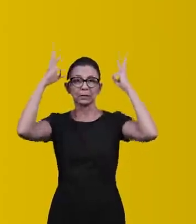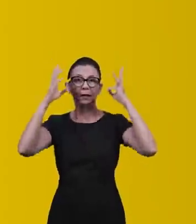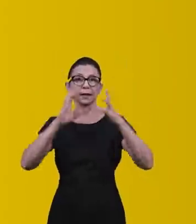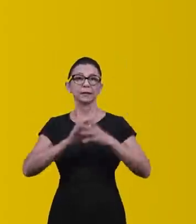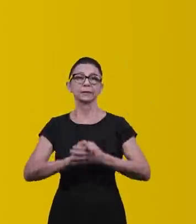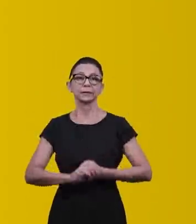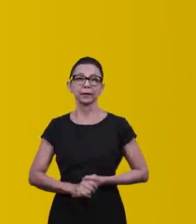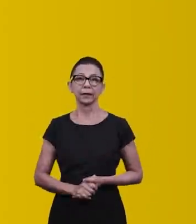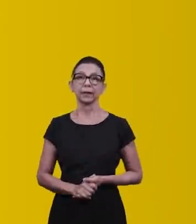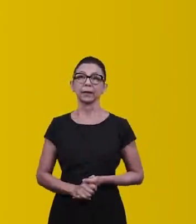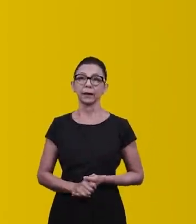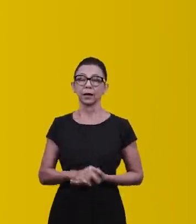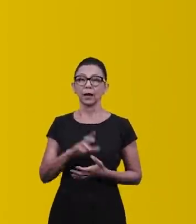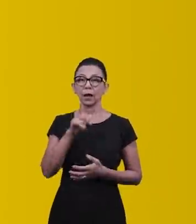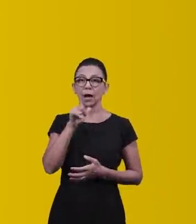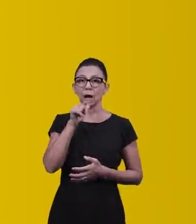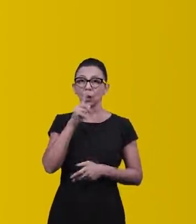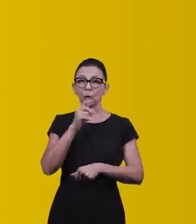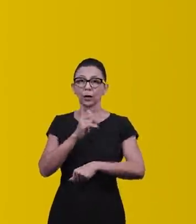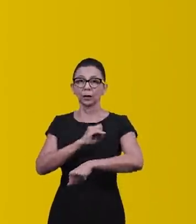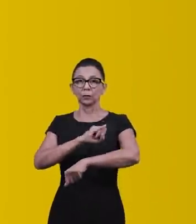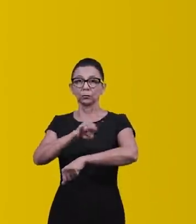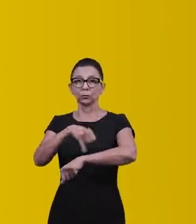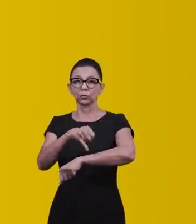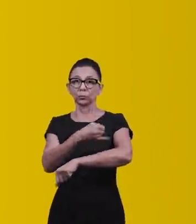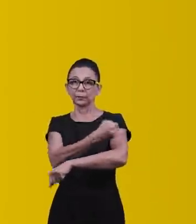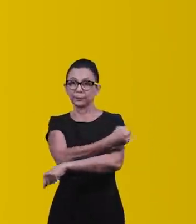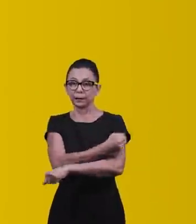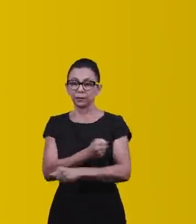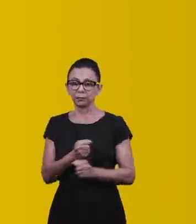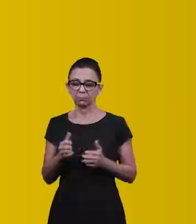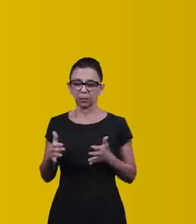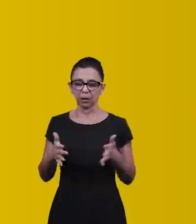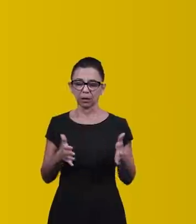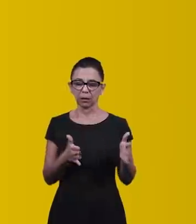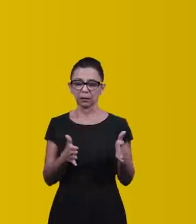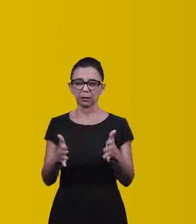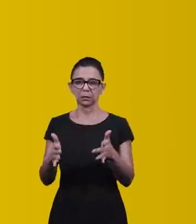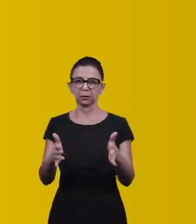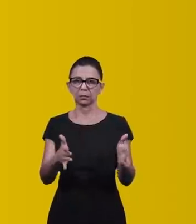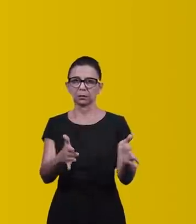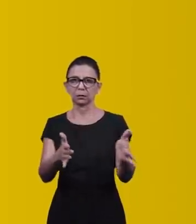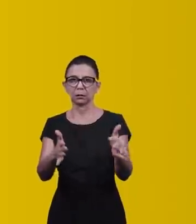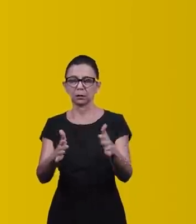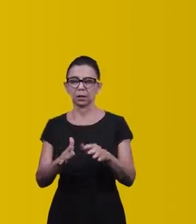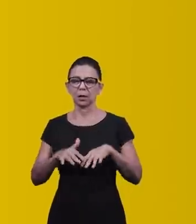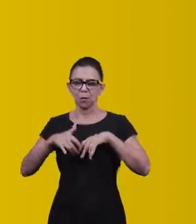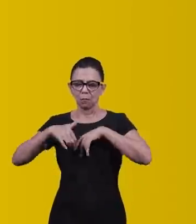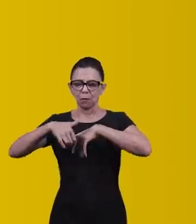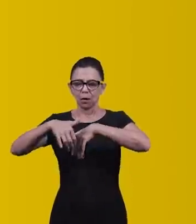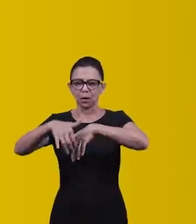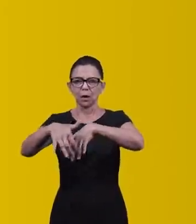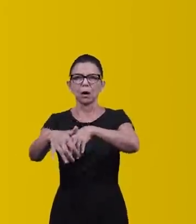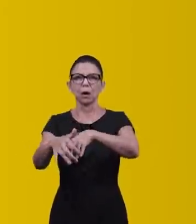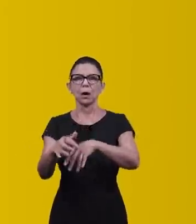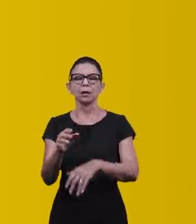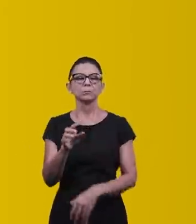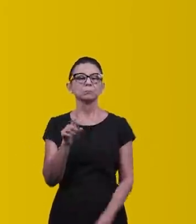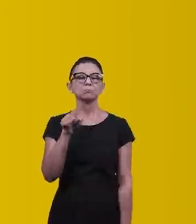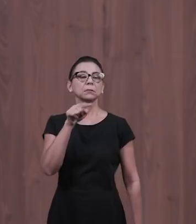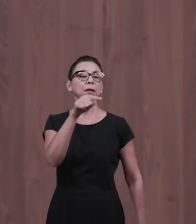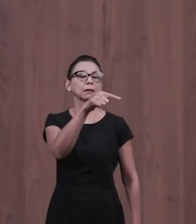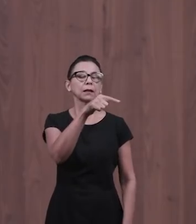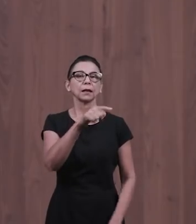uma dificuldade foi conquistar a terra de Jericó. A cidade de Jericó era